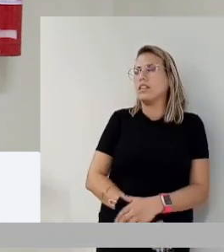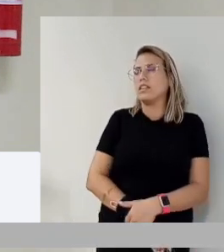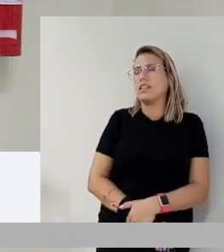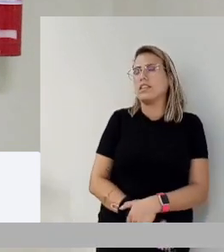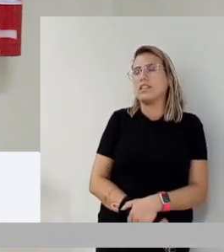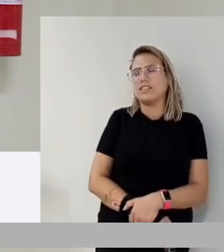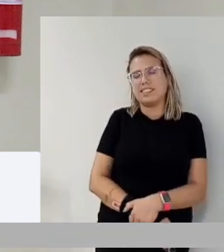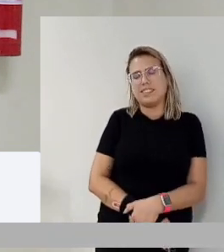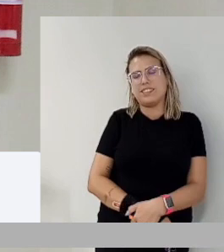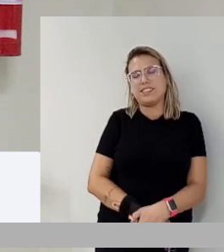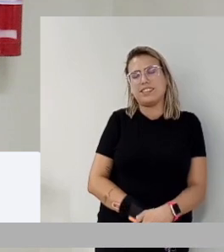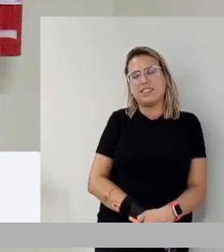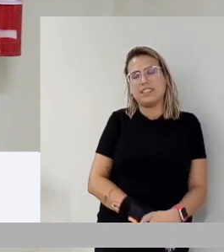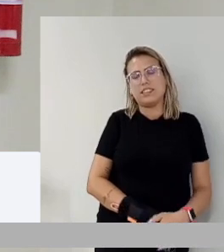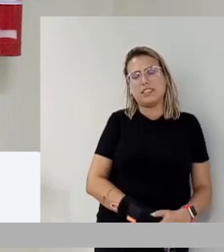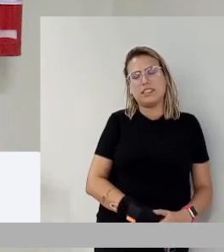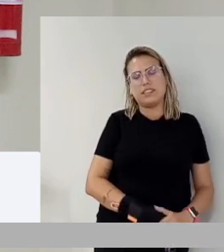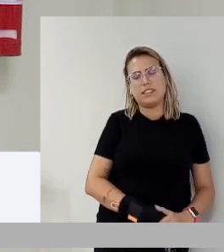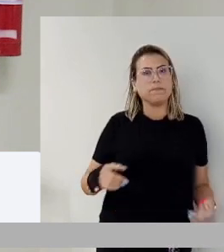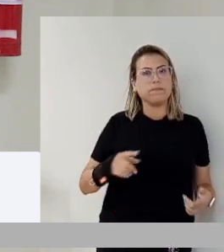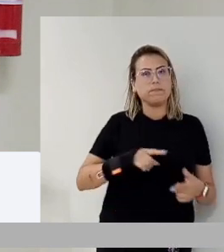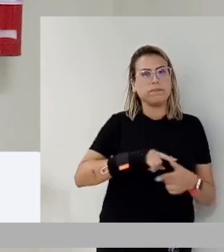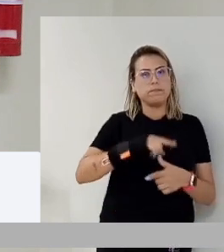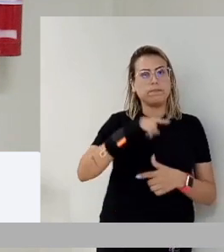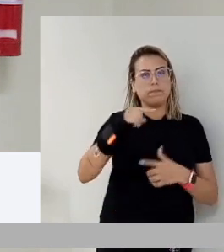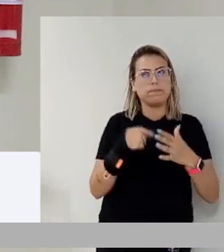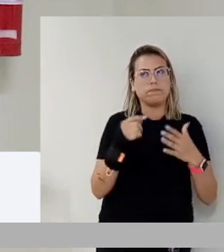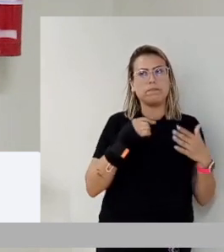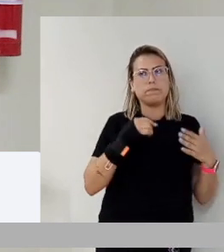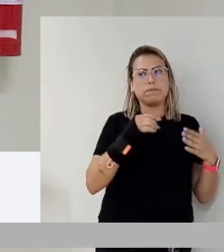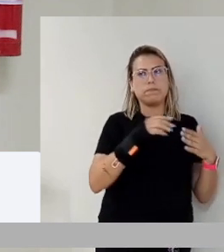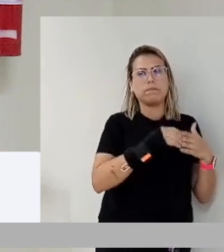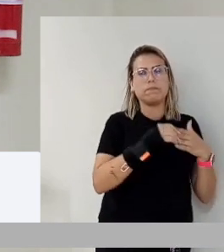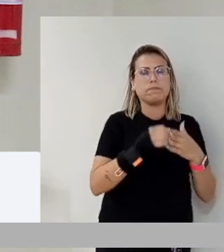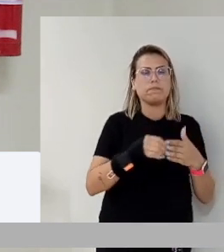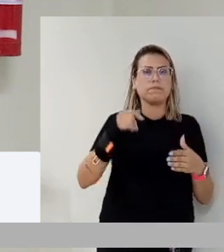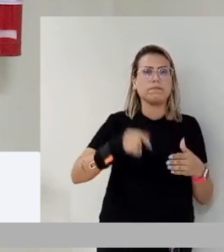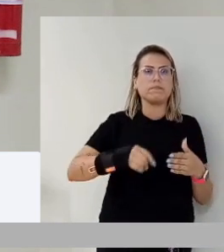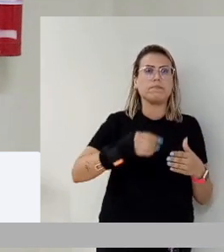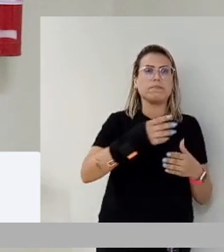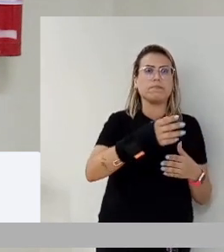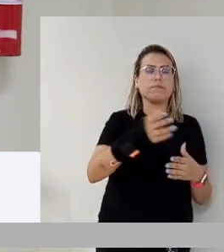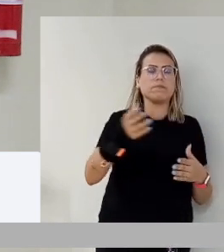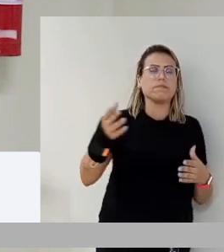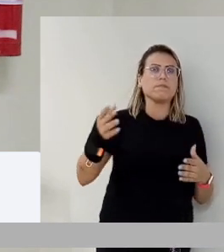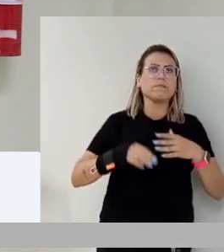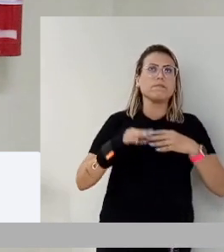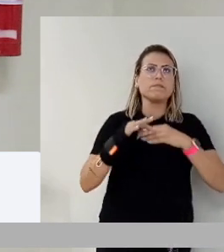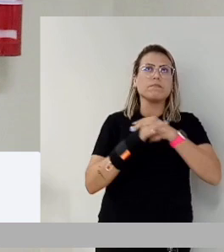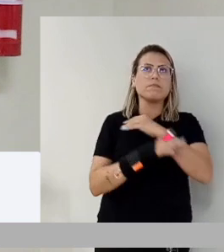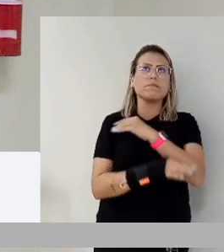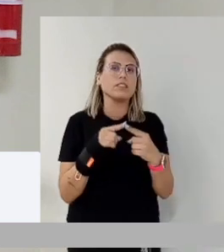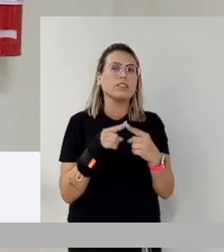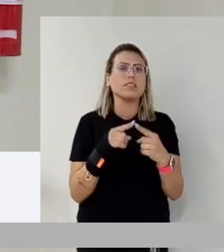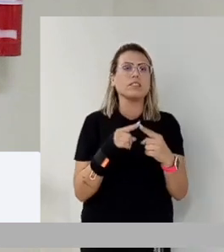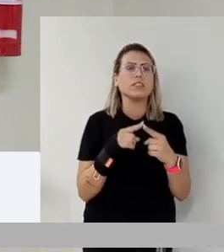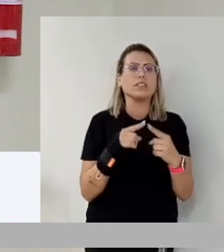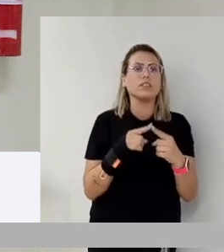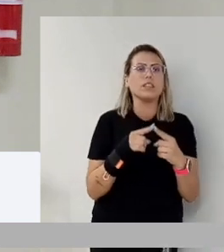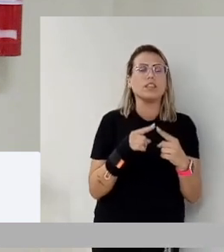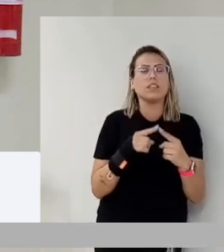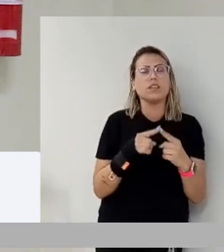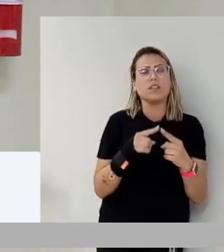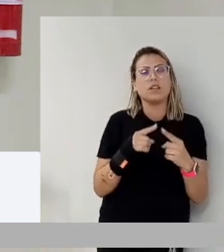Outro ponto que eu trago aqui aos senhores né o conhecimento da nossa população tabirense é em relação à